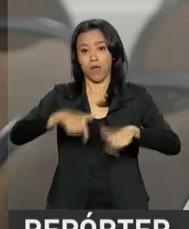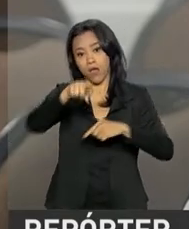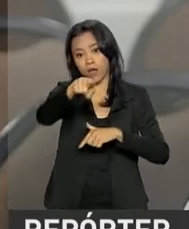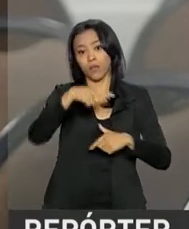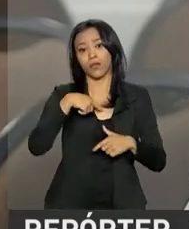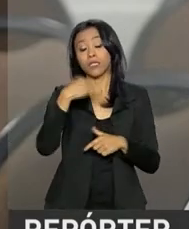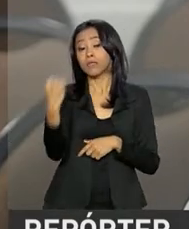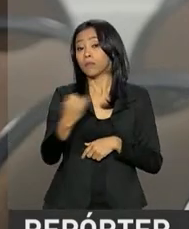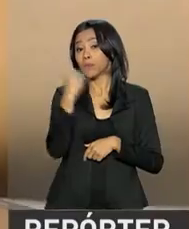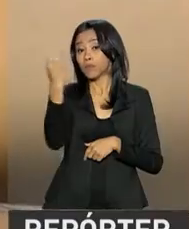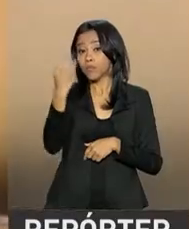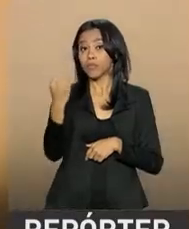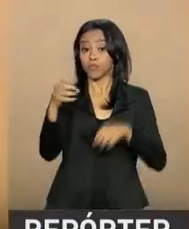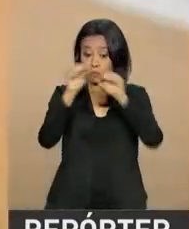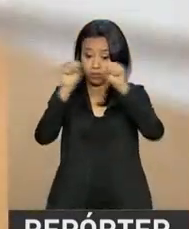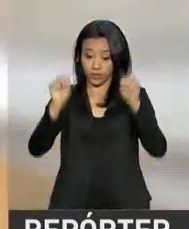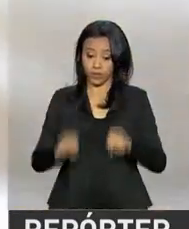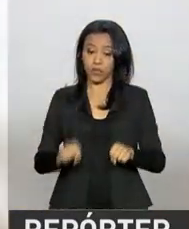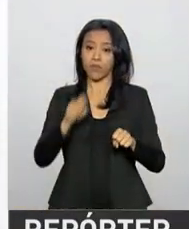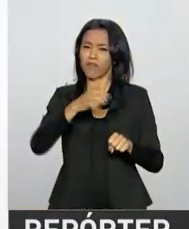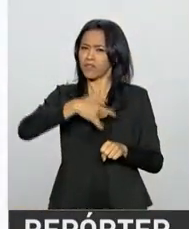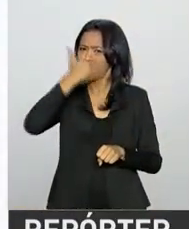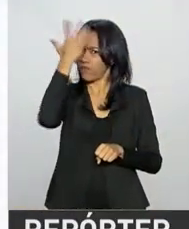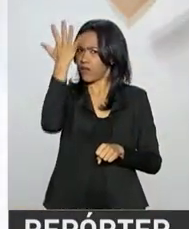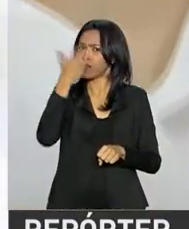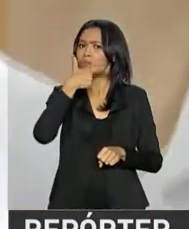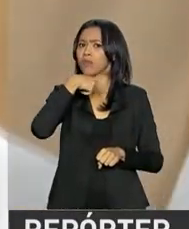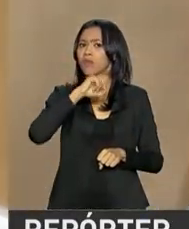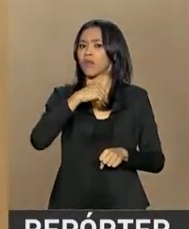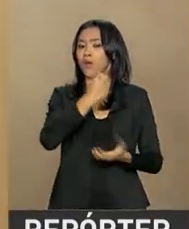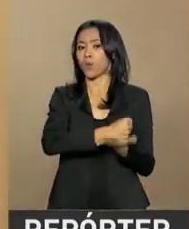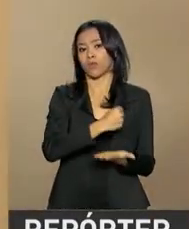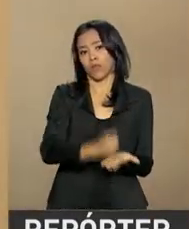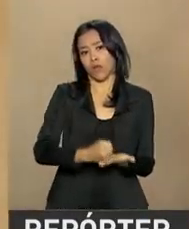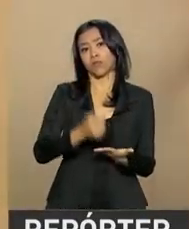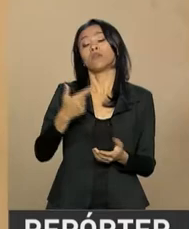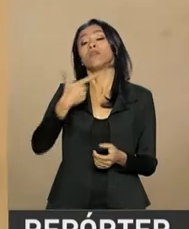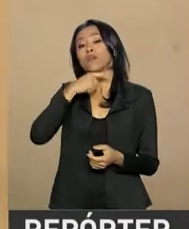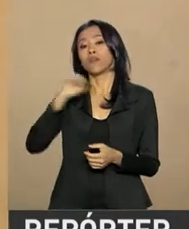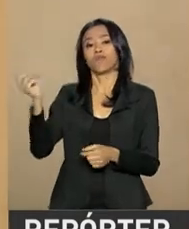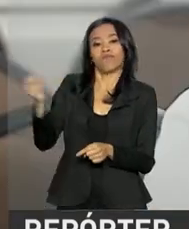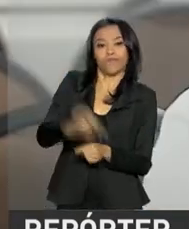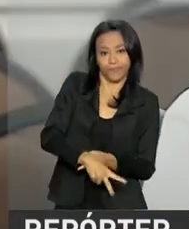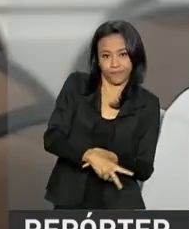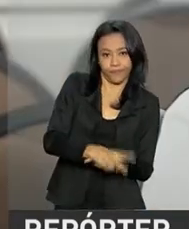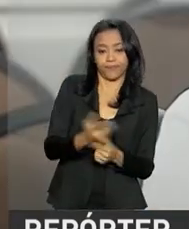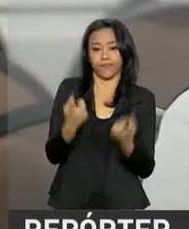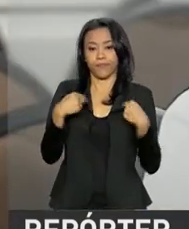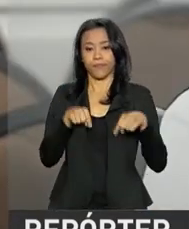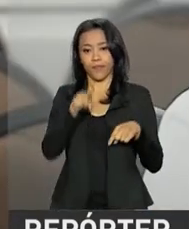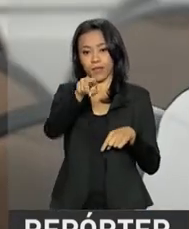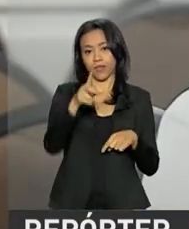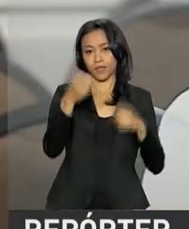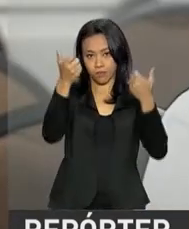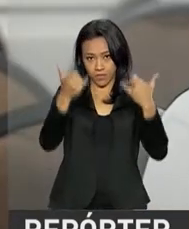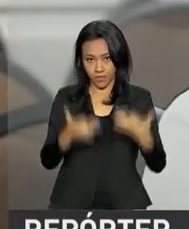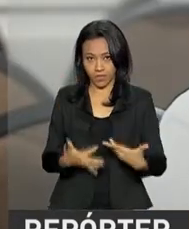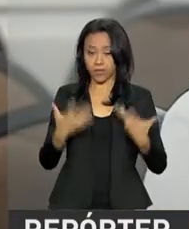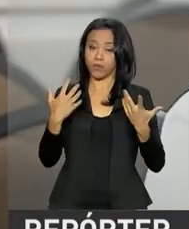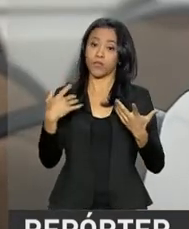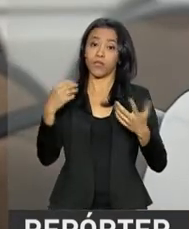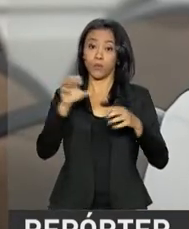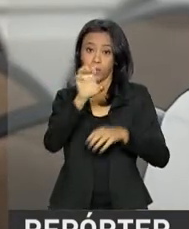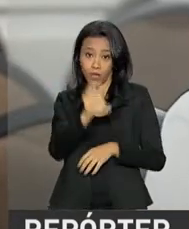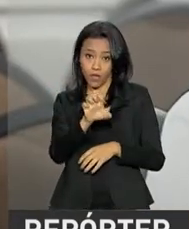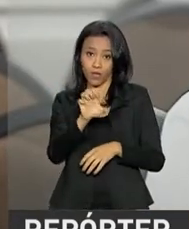implantação do e social vai facilitar a vida para o empresário quanto para o empregado então esse é o céu ele veio justamente para isso para